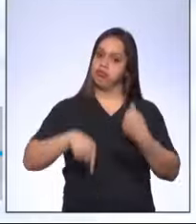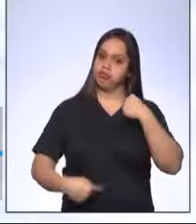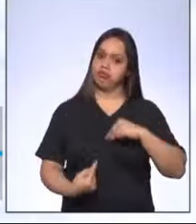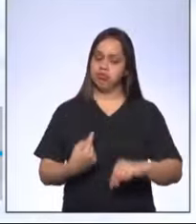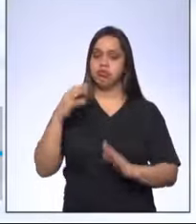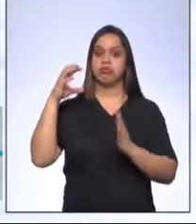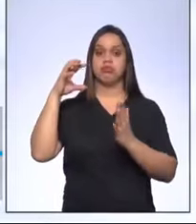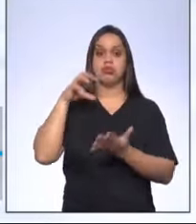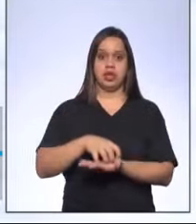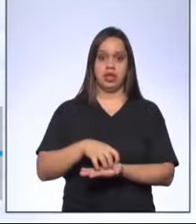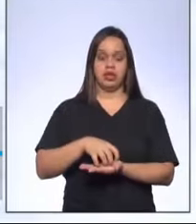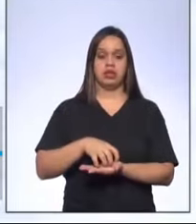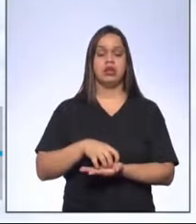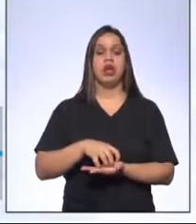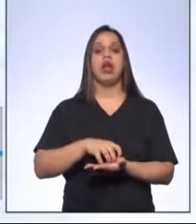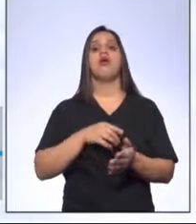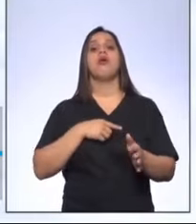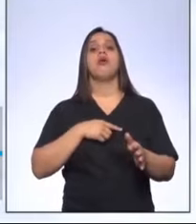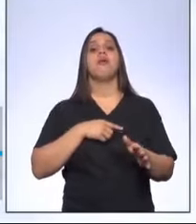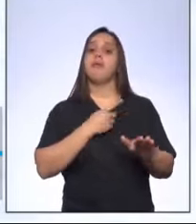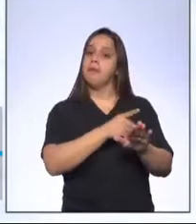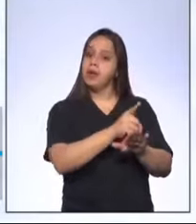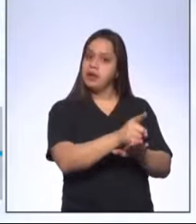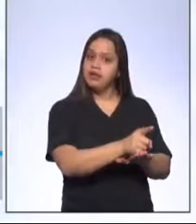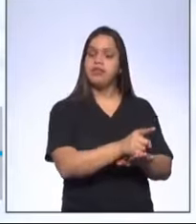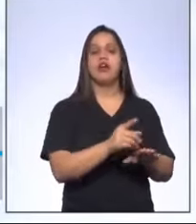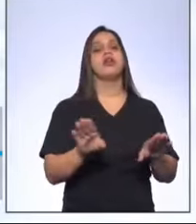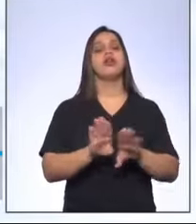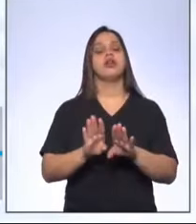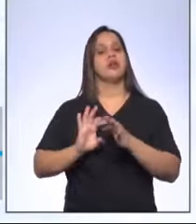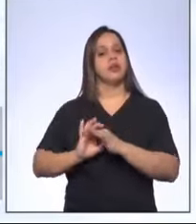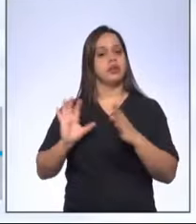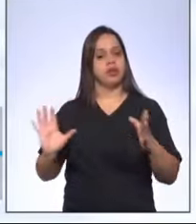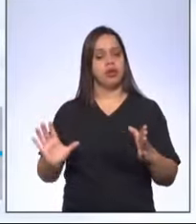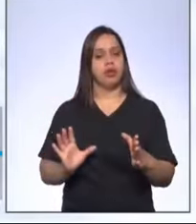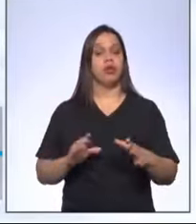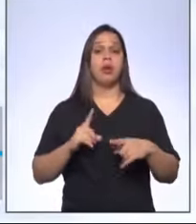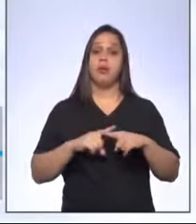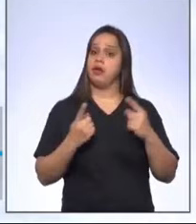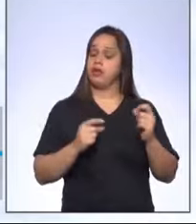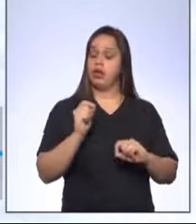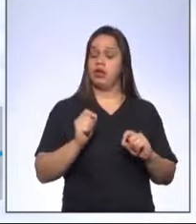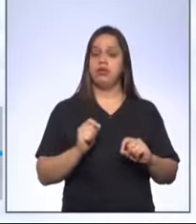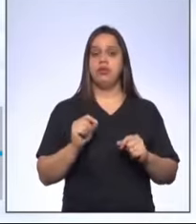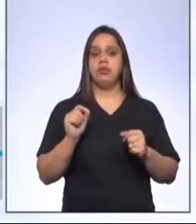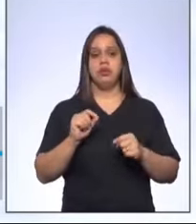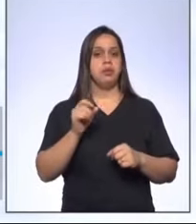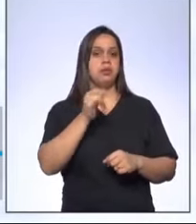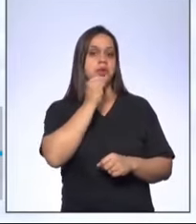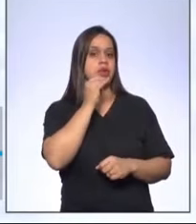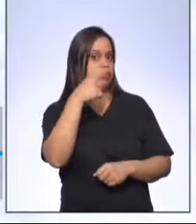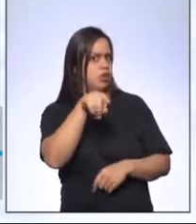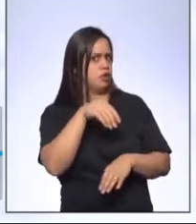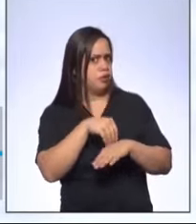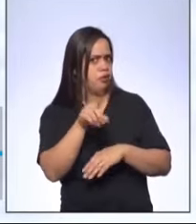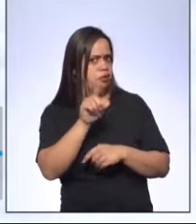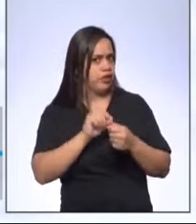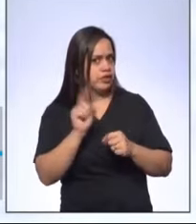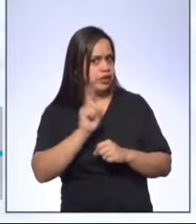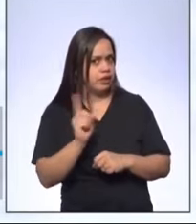nervoso autônomo, que é o que te mantém vivo. Para você ter ideia que não faça isso, né? Mas se uma pessoa por algum motivo